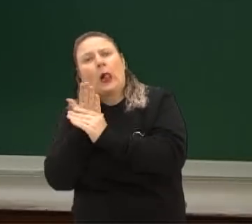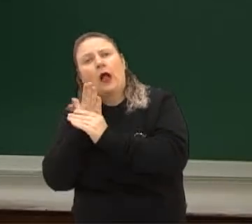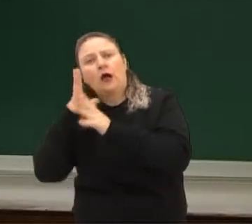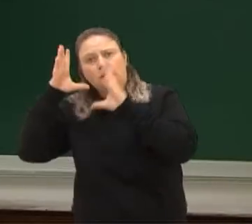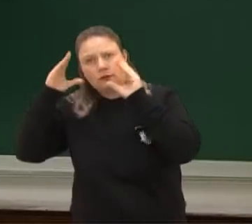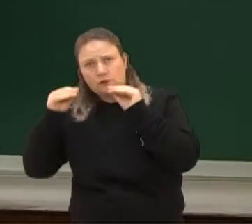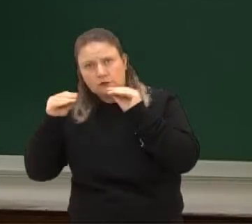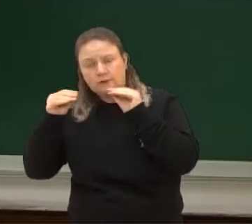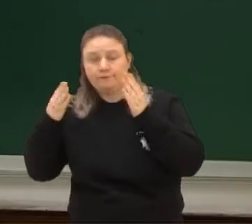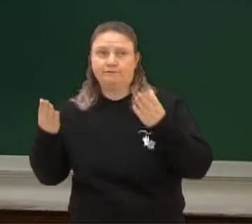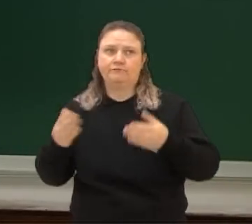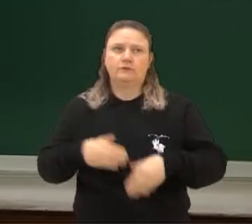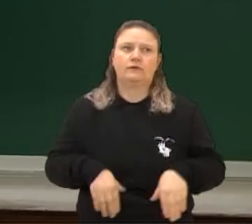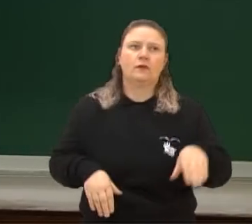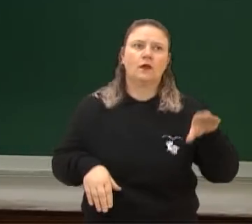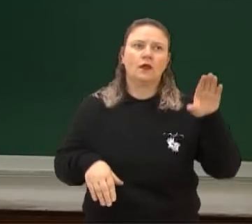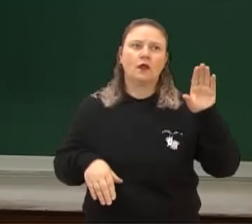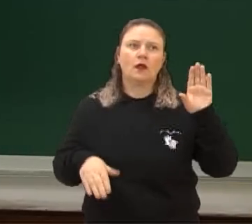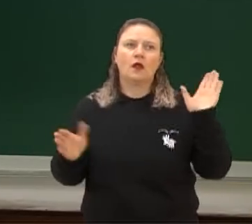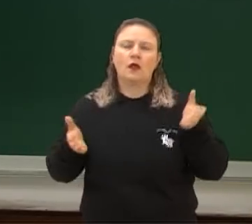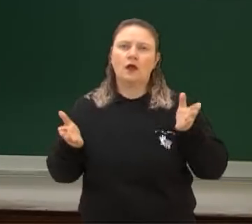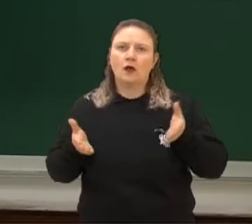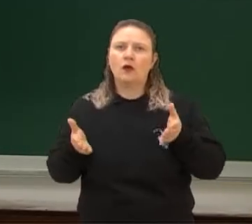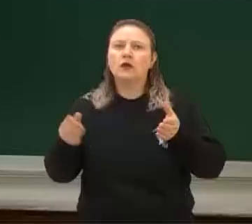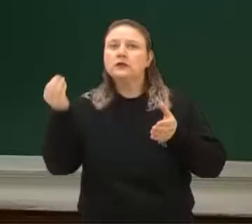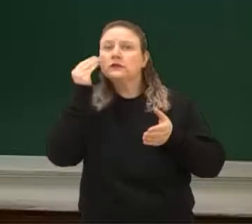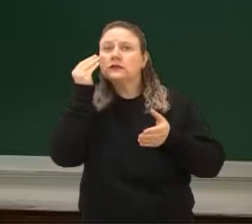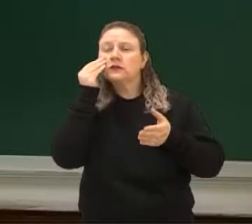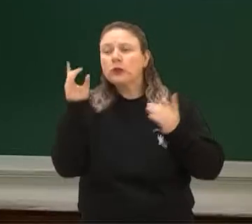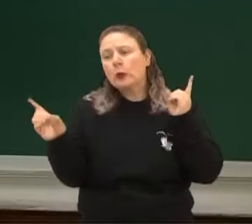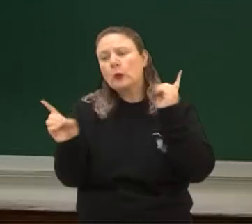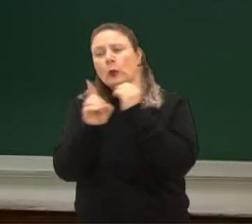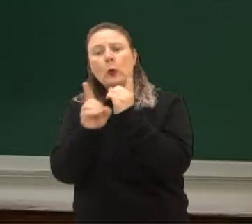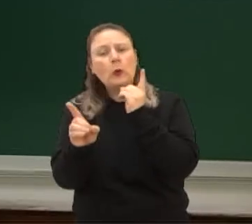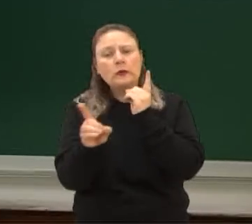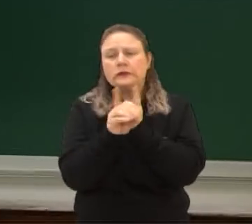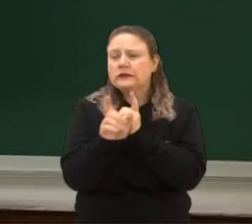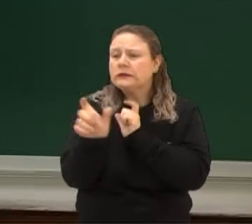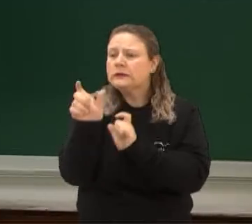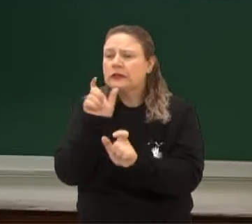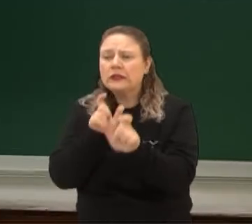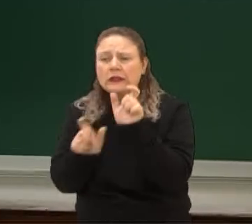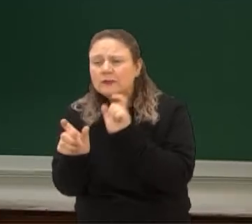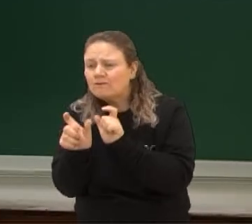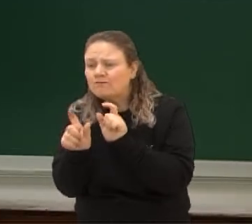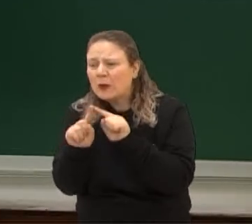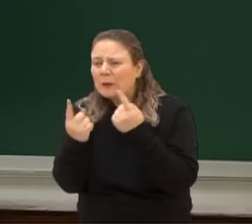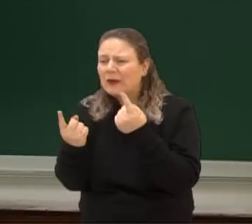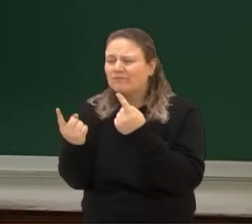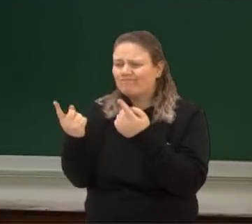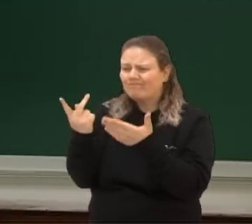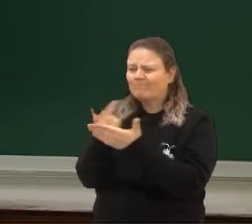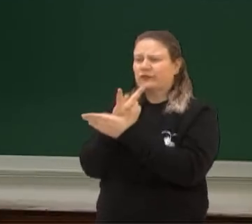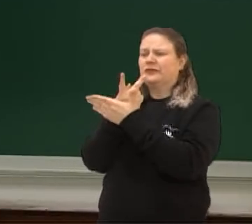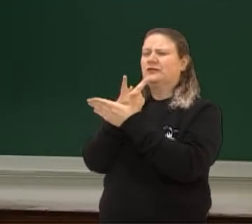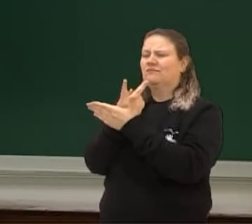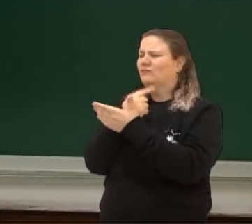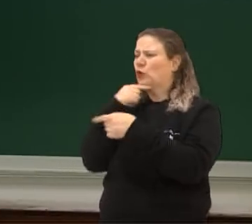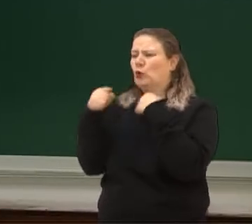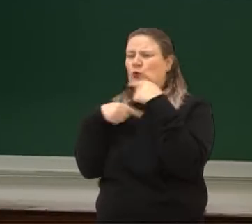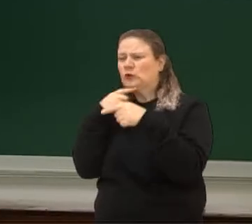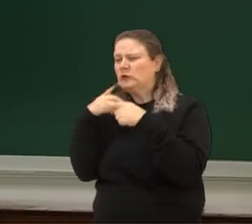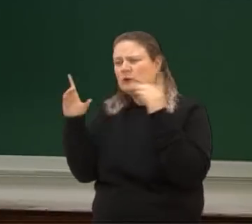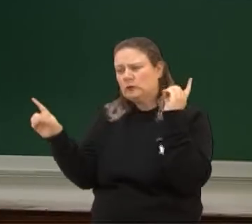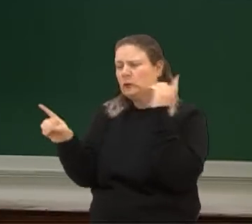verbo tried, você já tentou encontrar palavras, mas elas não vieram certas? Você não conseguiu achar as